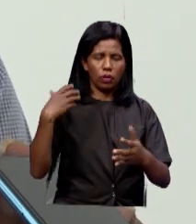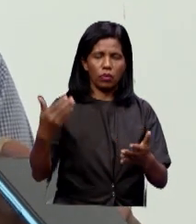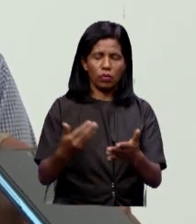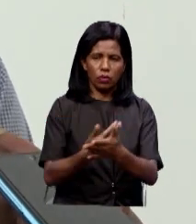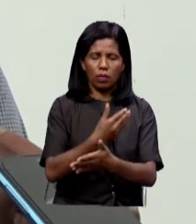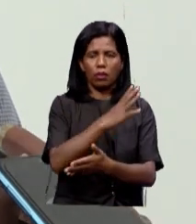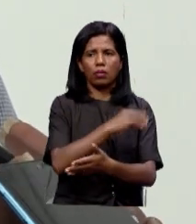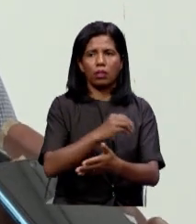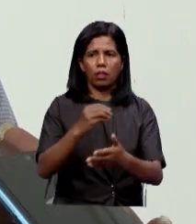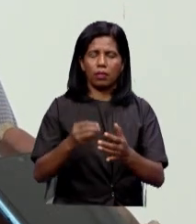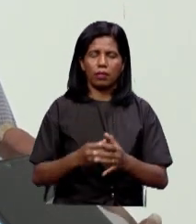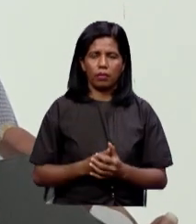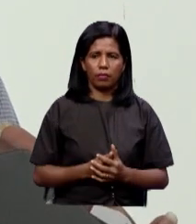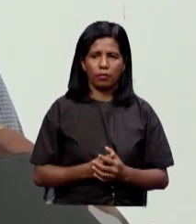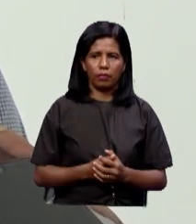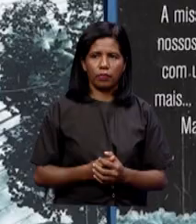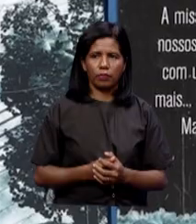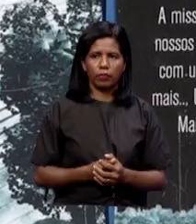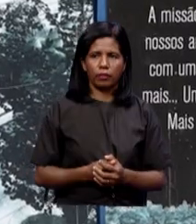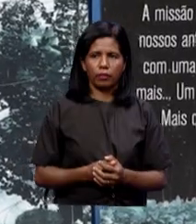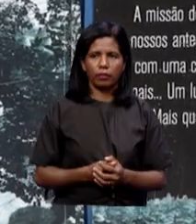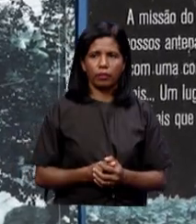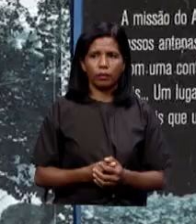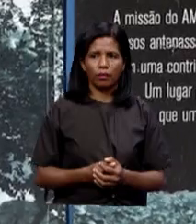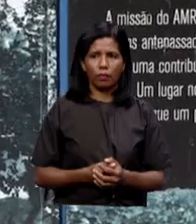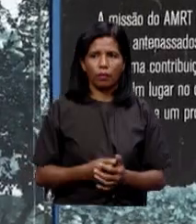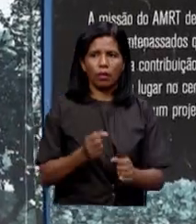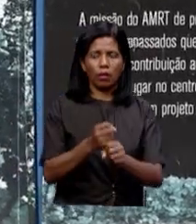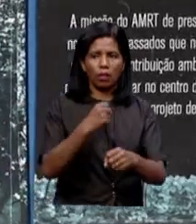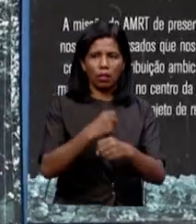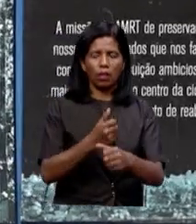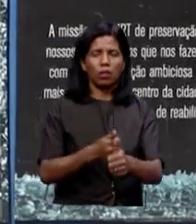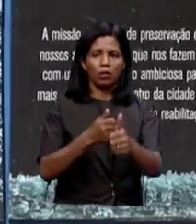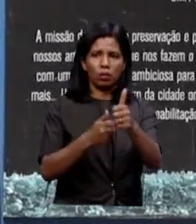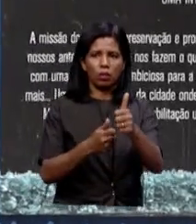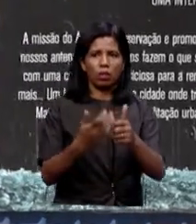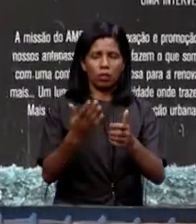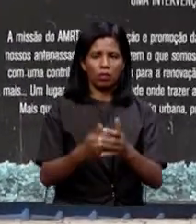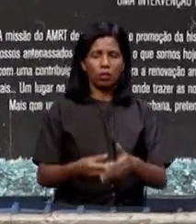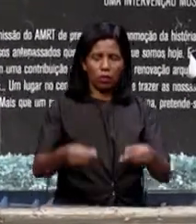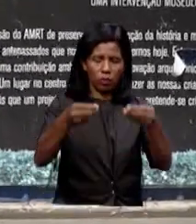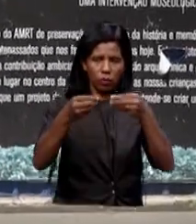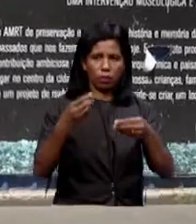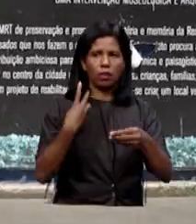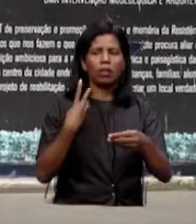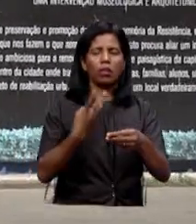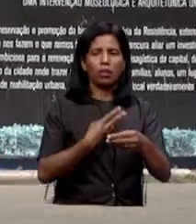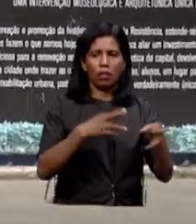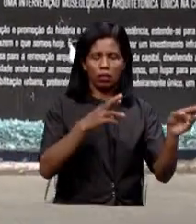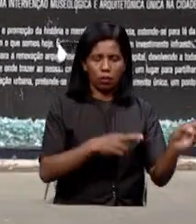tânia, residência. Né? A lutar da cerca, pode ser a Fomba e está